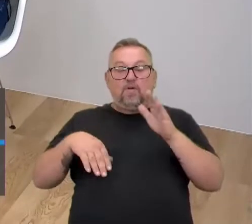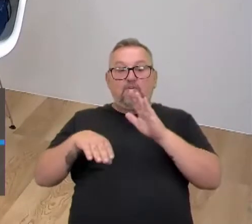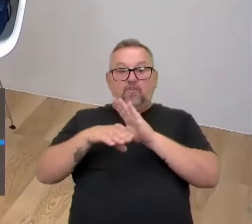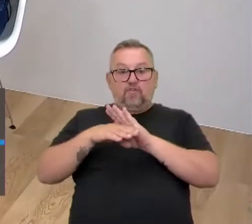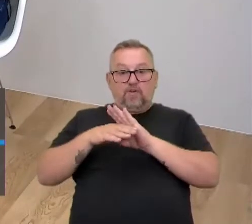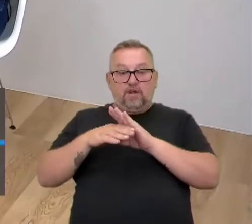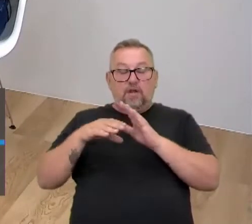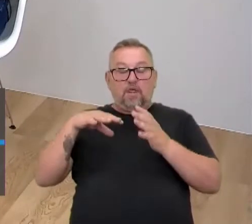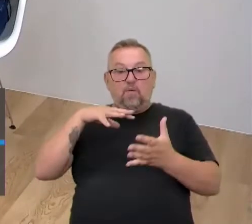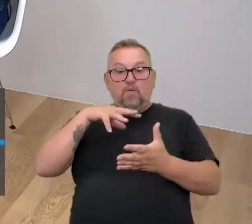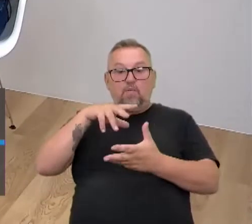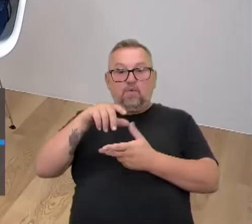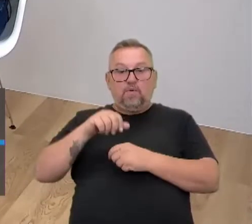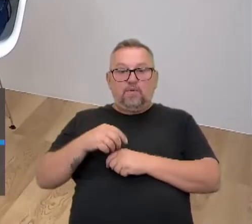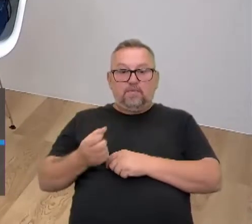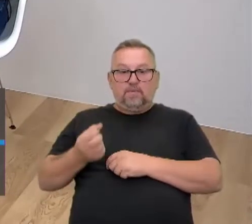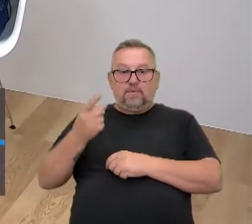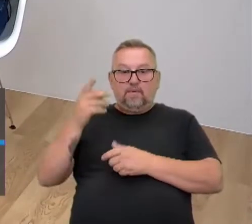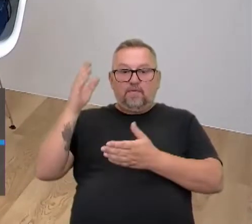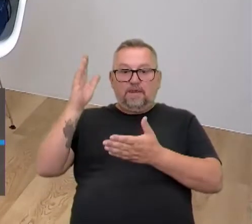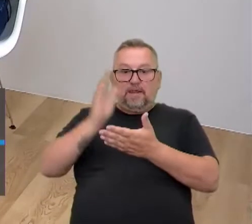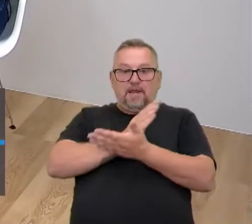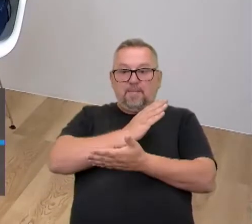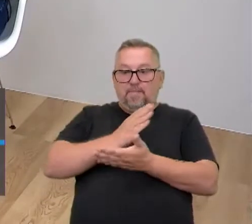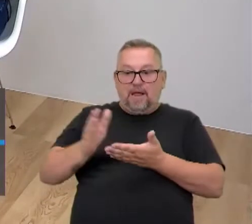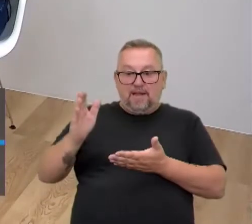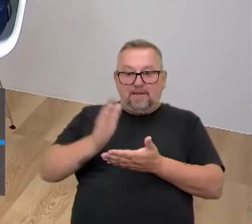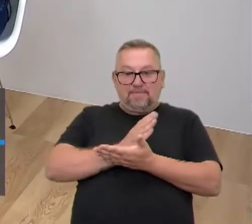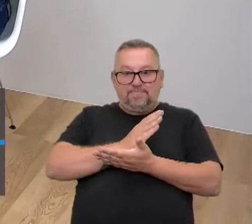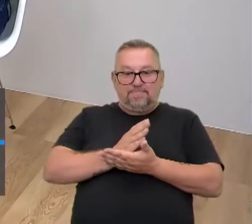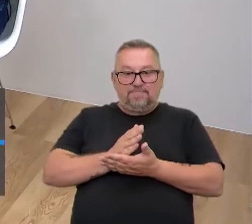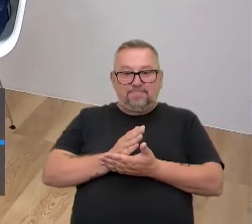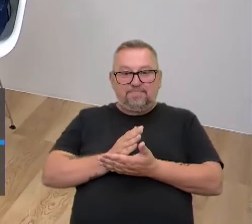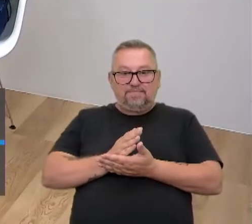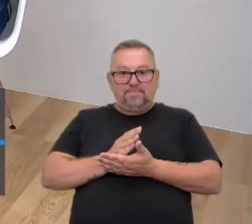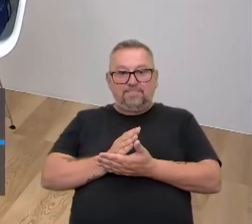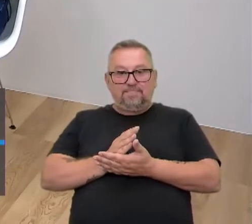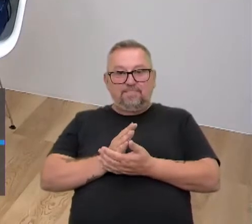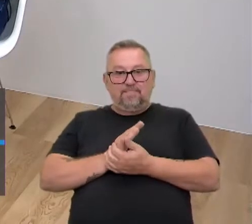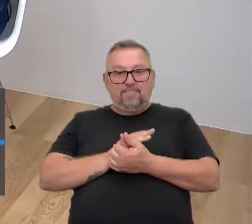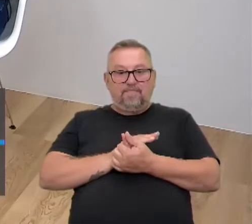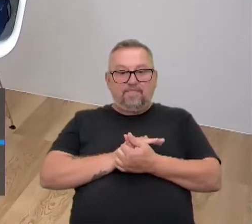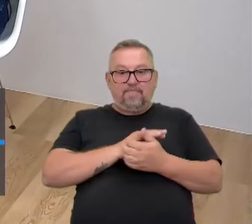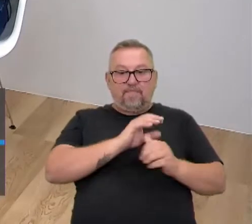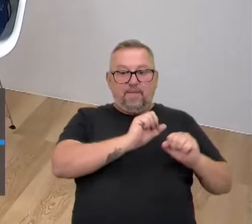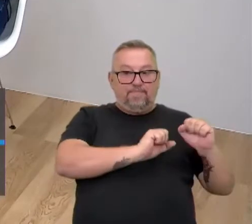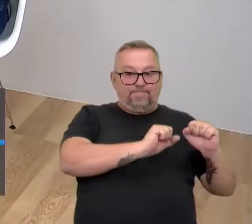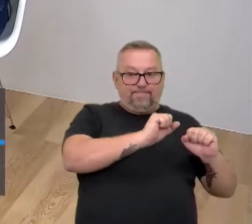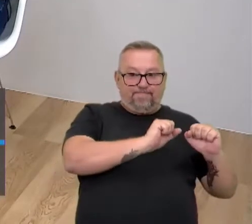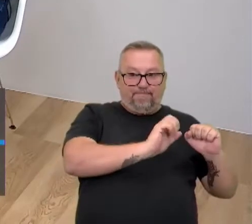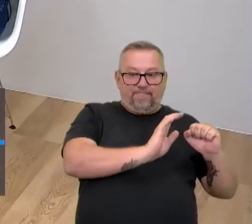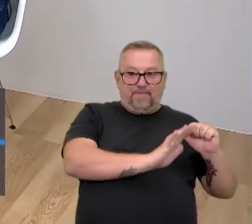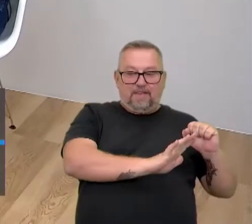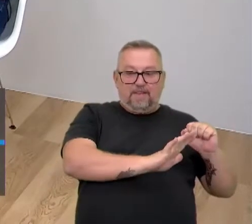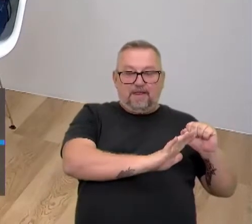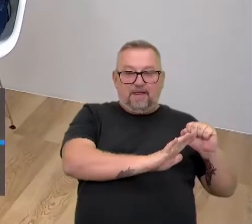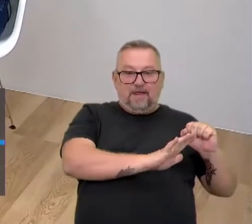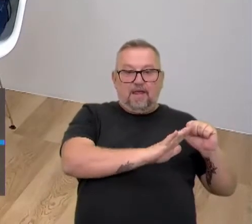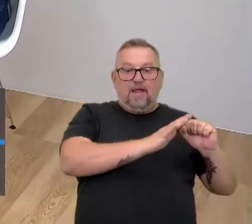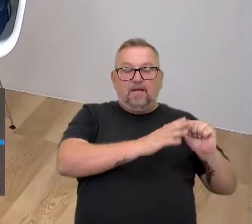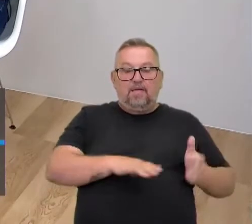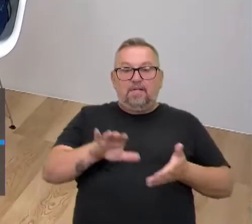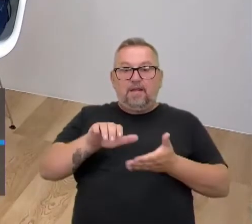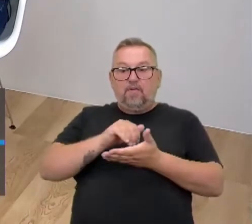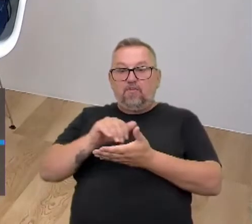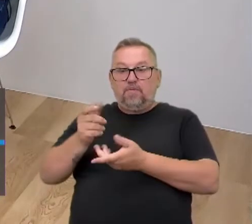mundo industrial, você tem uma quebra. Você separa. Você coloca a fábrica, daí que vem o processo fabril, o